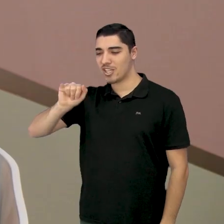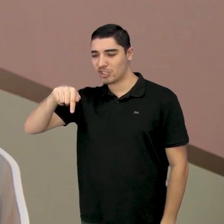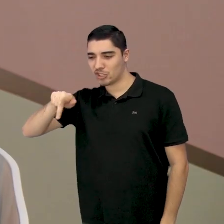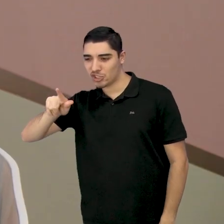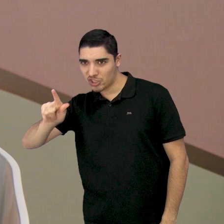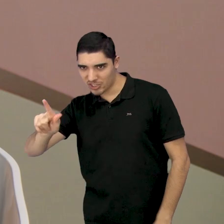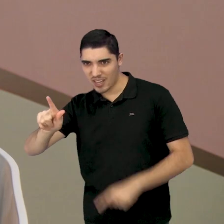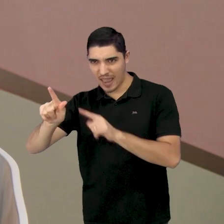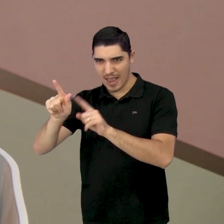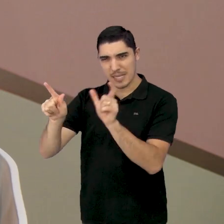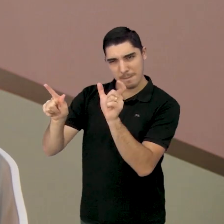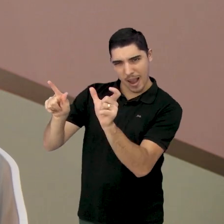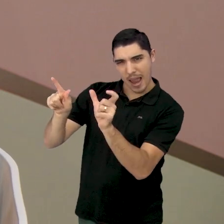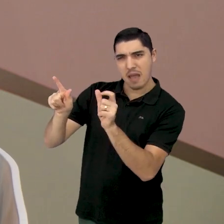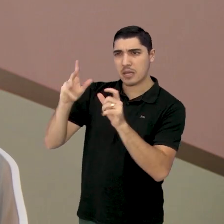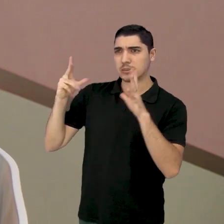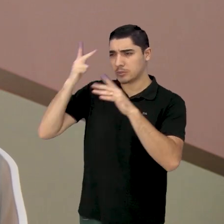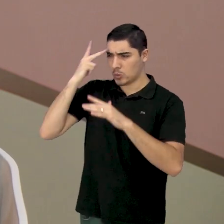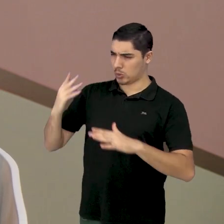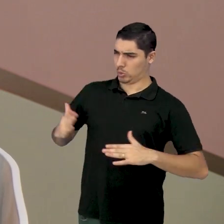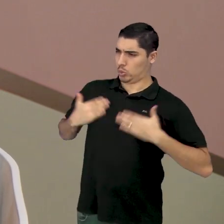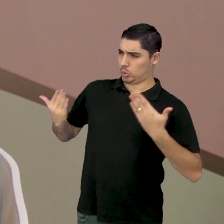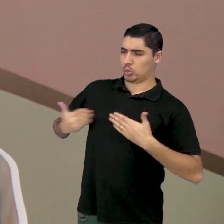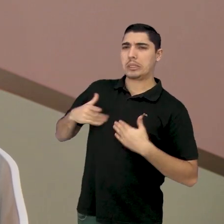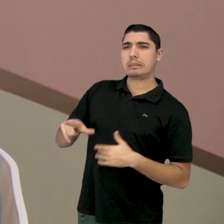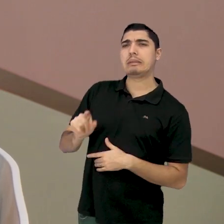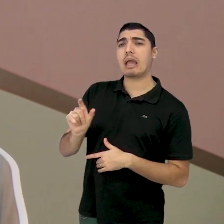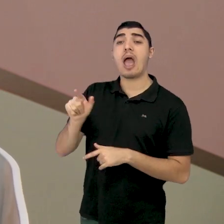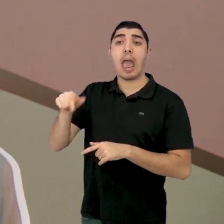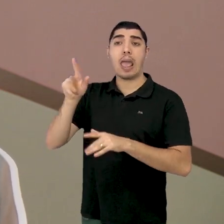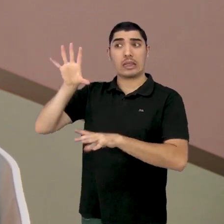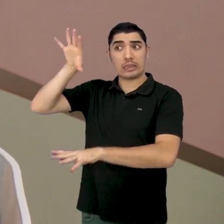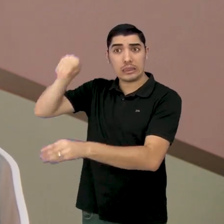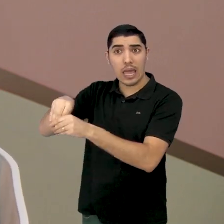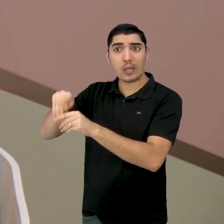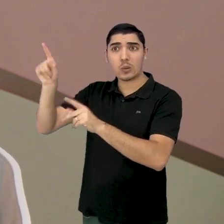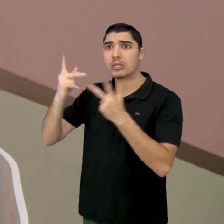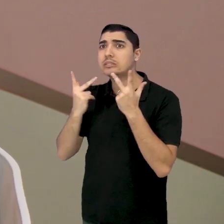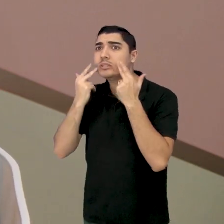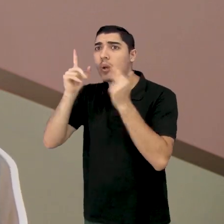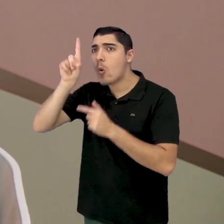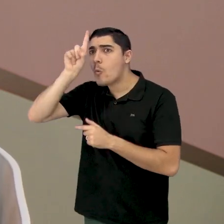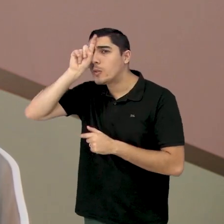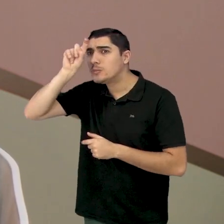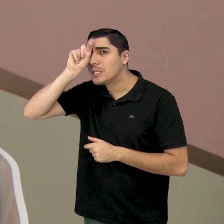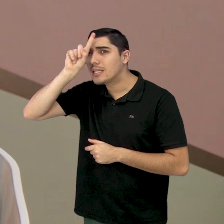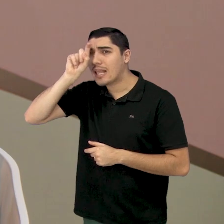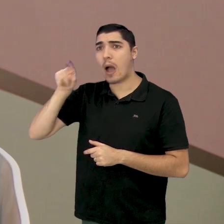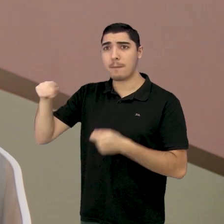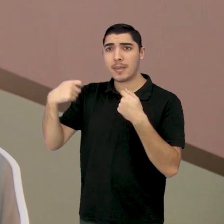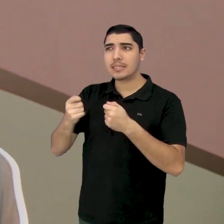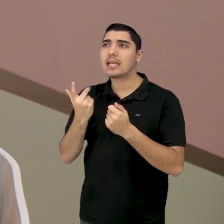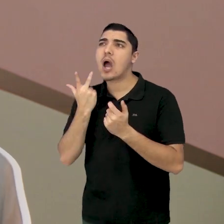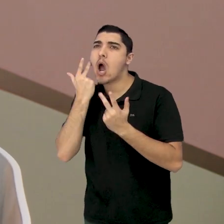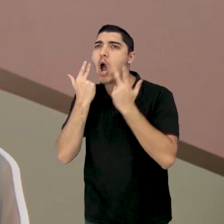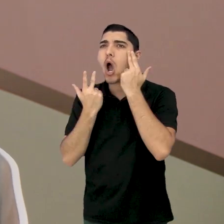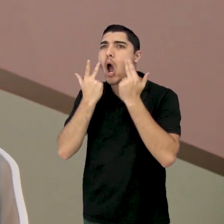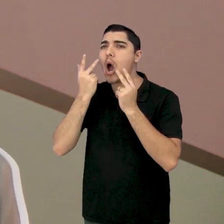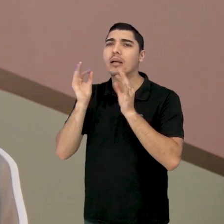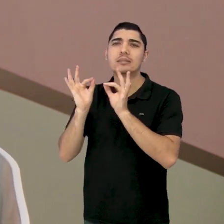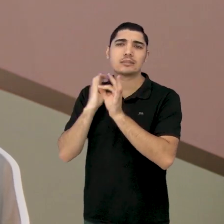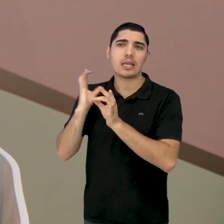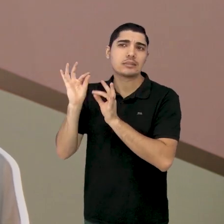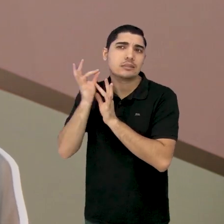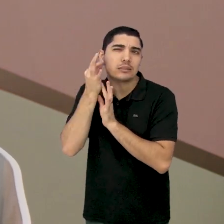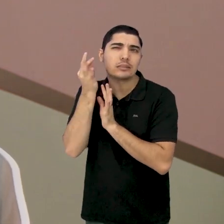assustam porque lembra da questão do procedimento feito dentro do centro cirúrgico, né? Que é um procedimento que tem cortes,